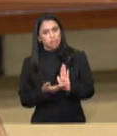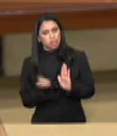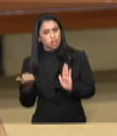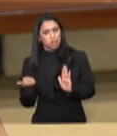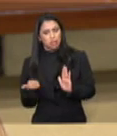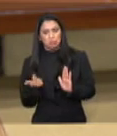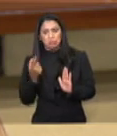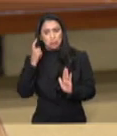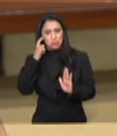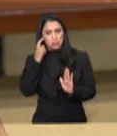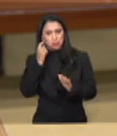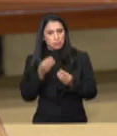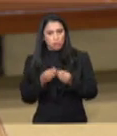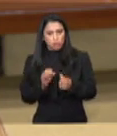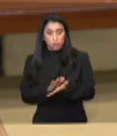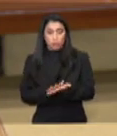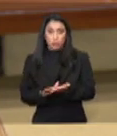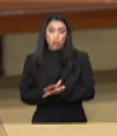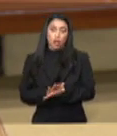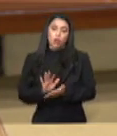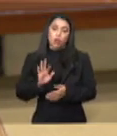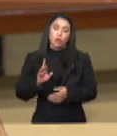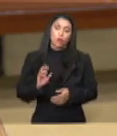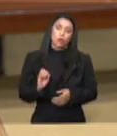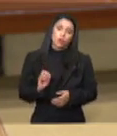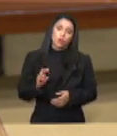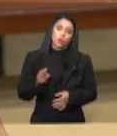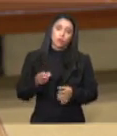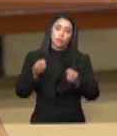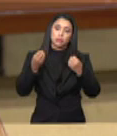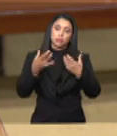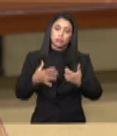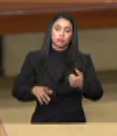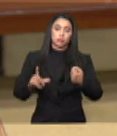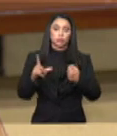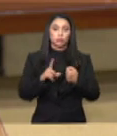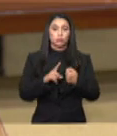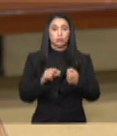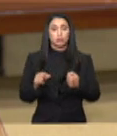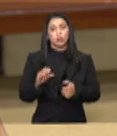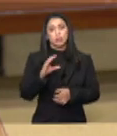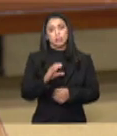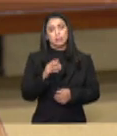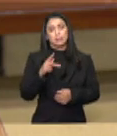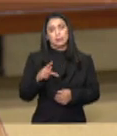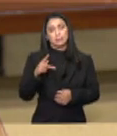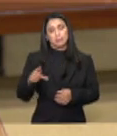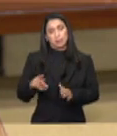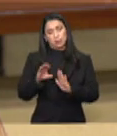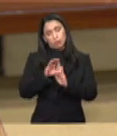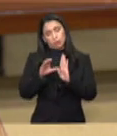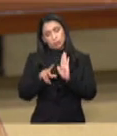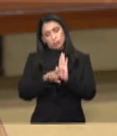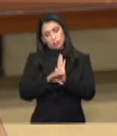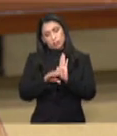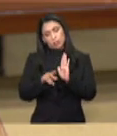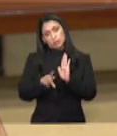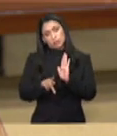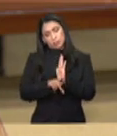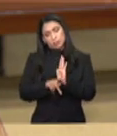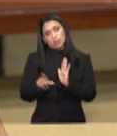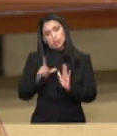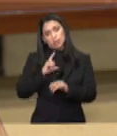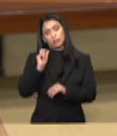teríamos prejuízo nenhum, ou então faríamos referência ao dispositivo do CPP, do Código de Processo Penal, que trata das